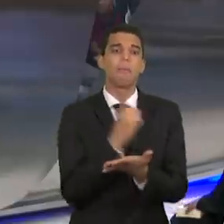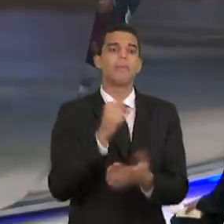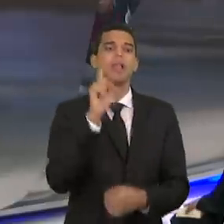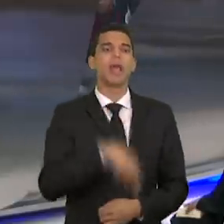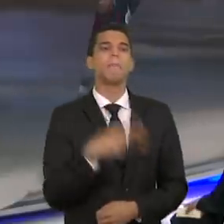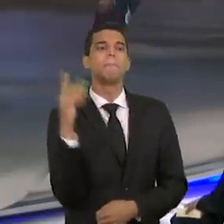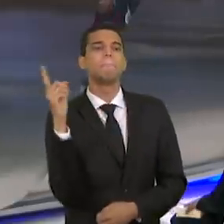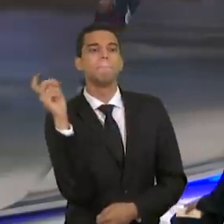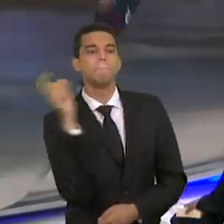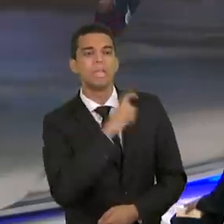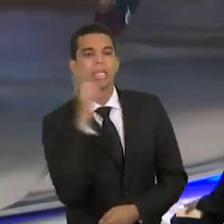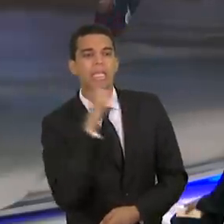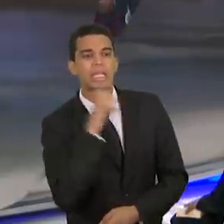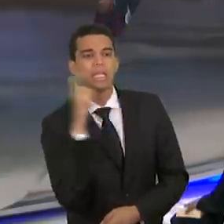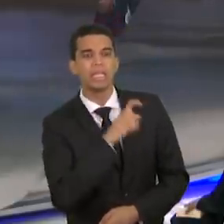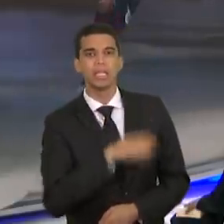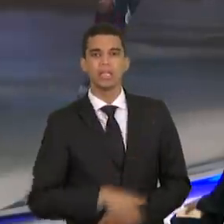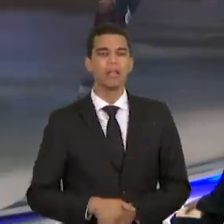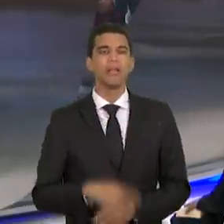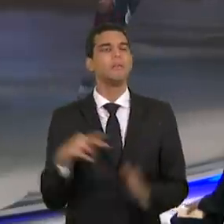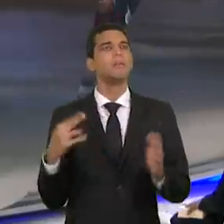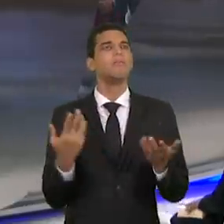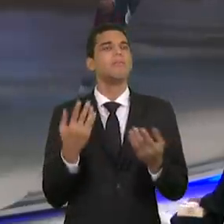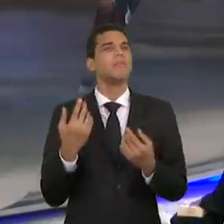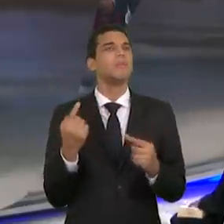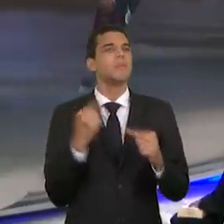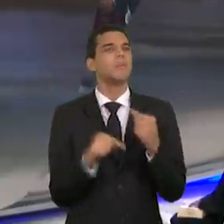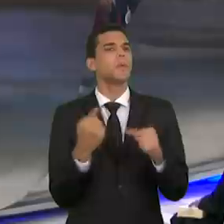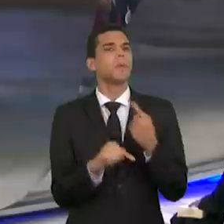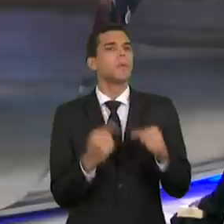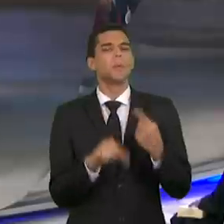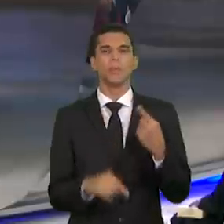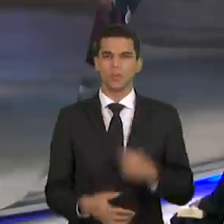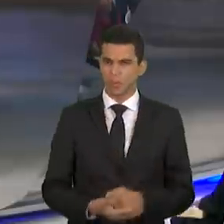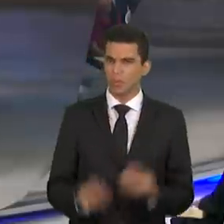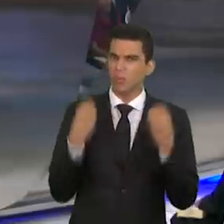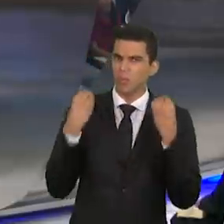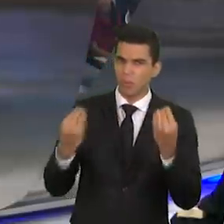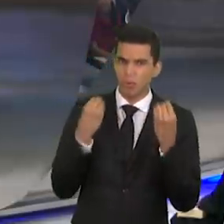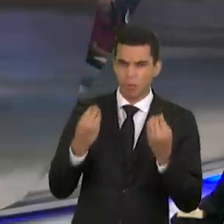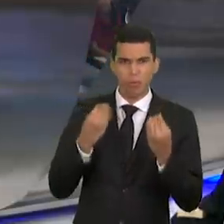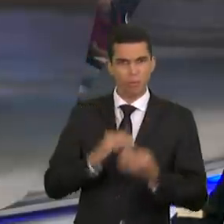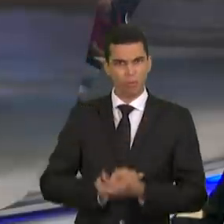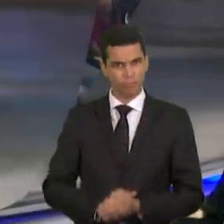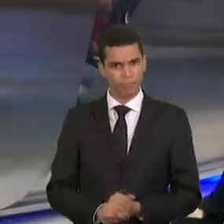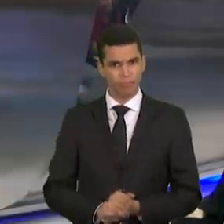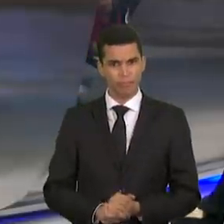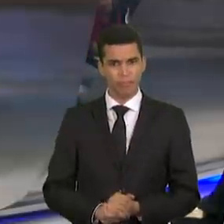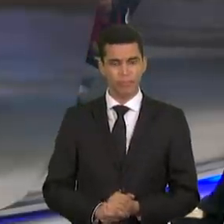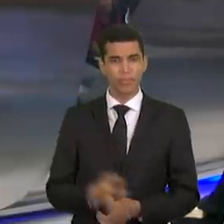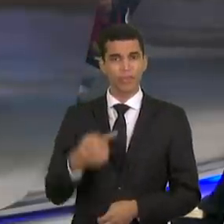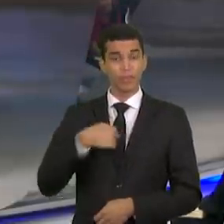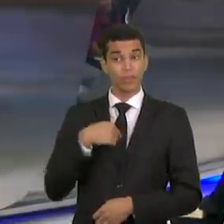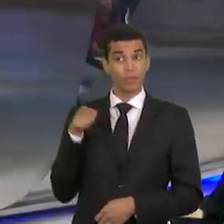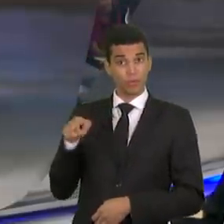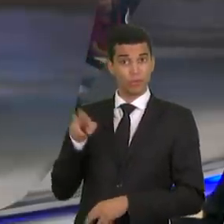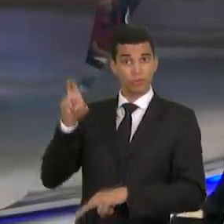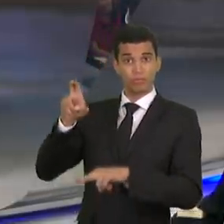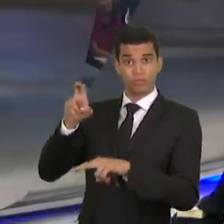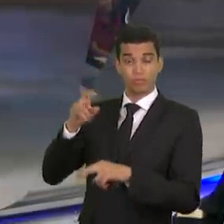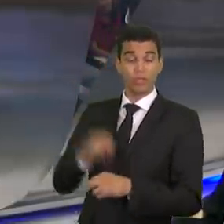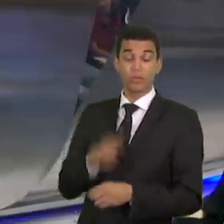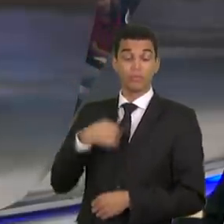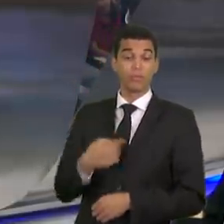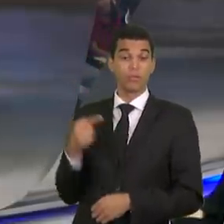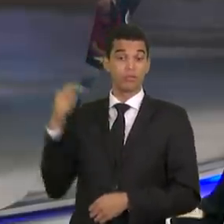utópica, é uma coisa sem sentido. Ó, irmãos, eu estava ali sentado e exaltando